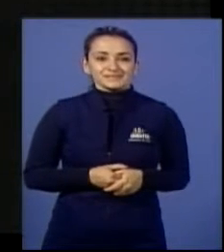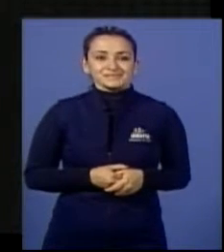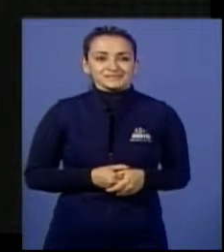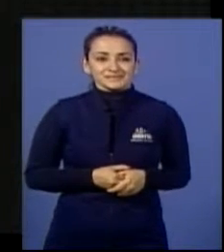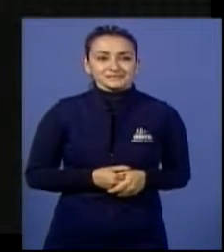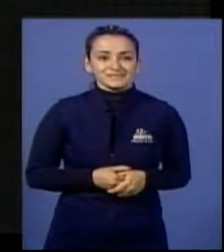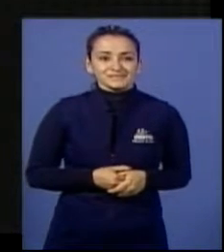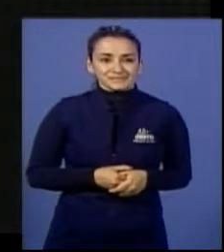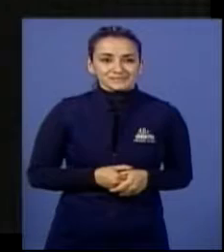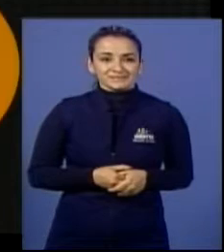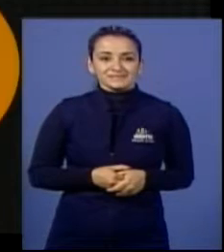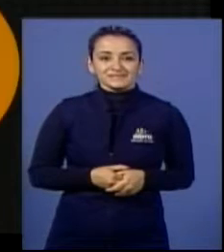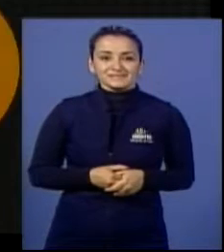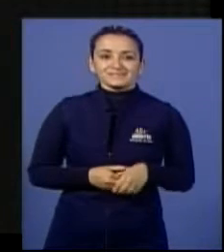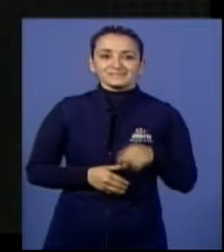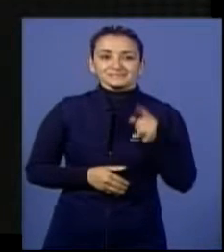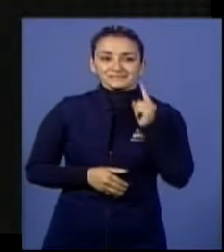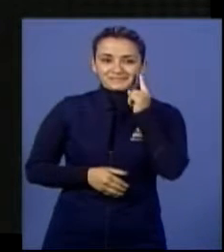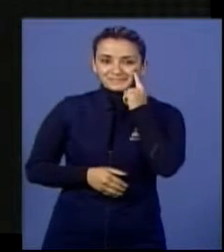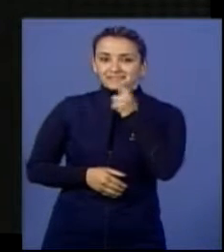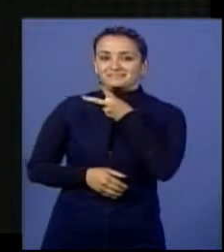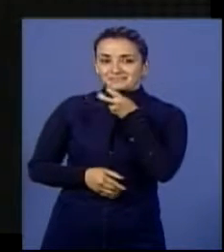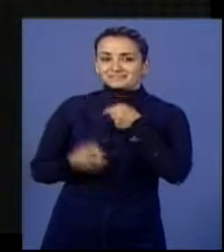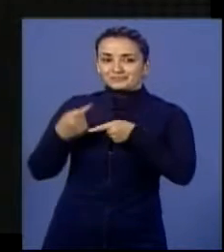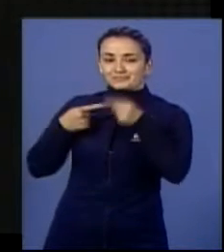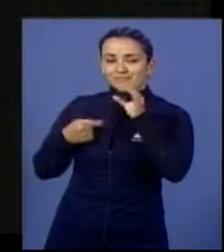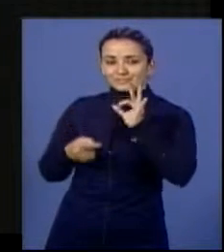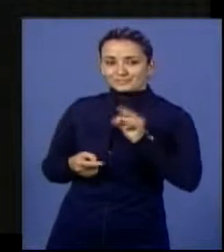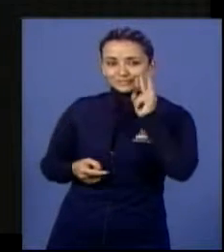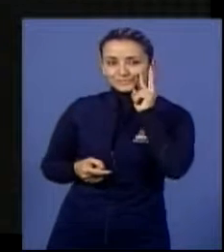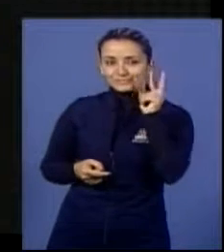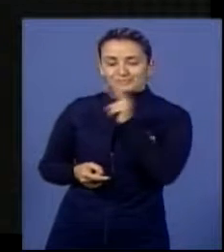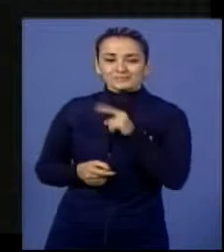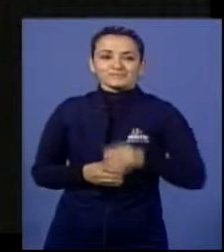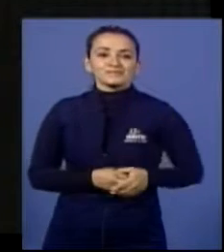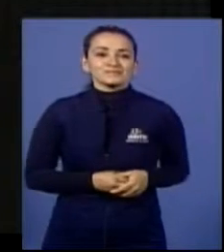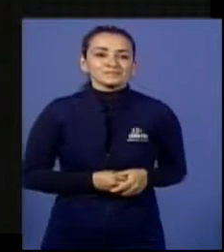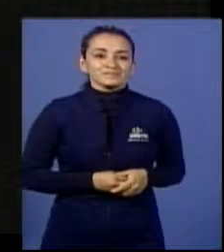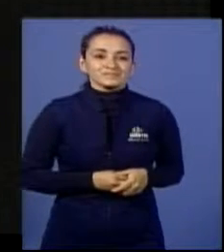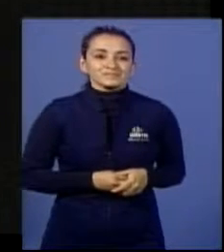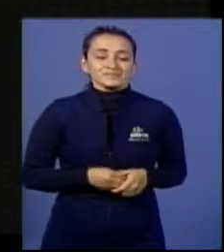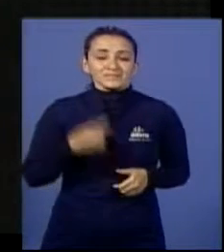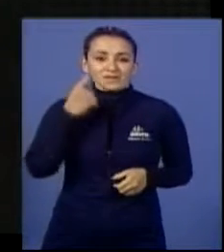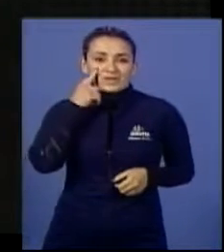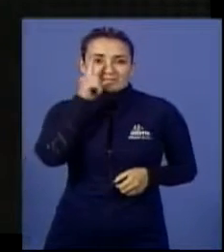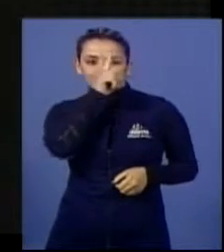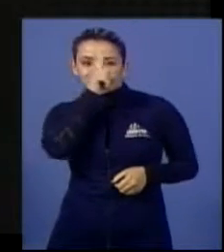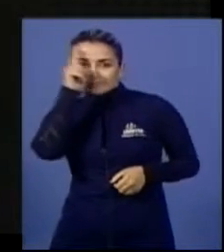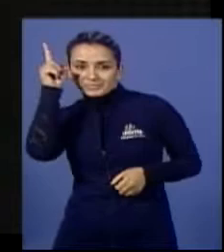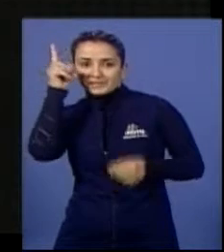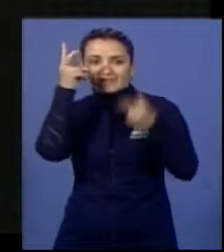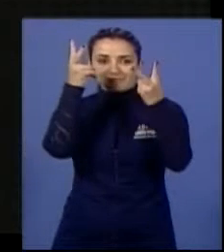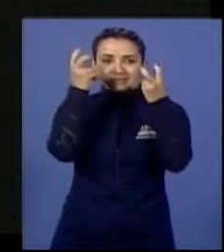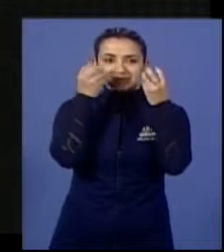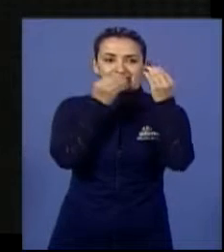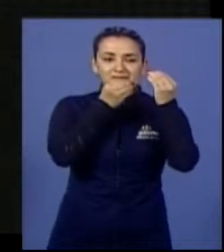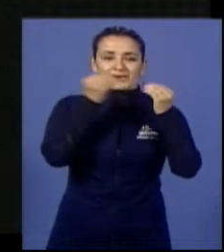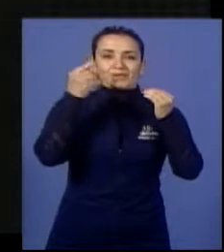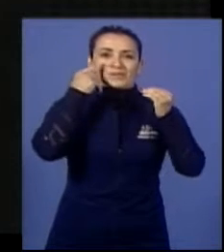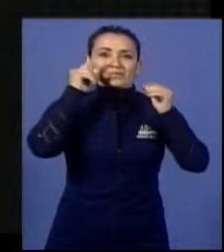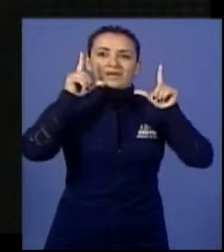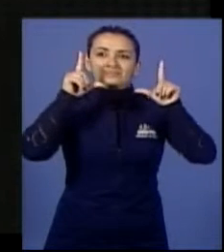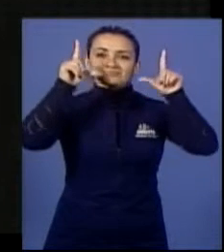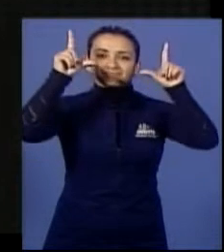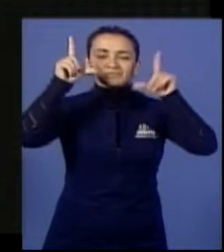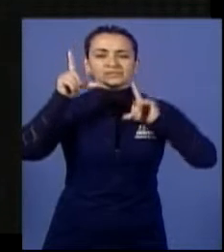volto aqui, volta, às vezes ele dá um panezinho aí. Está ali a estrutura escondida em cima. Isso, está aí a estrutura. Você repare que ele está indicando nessa